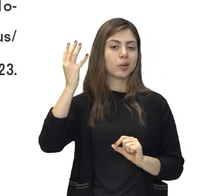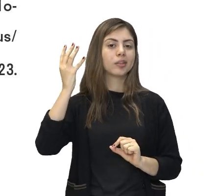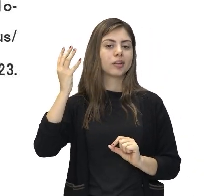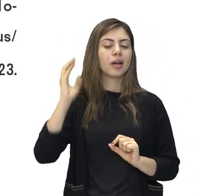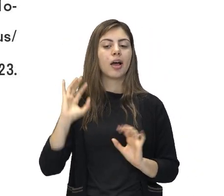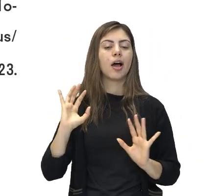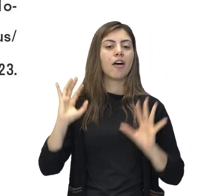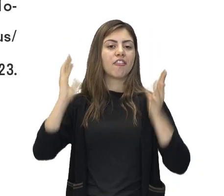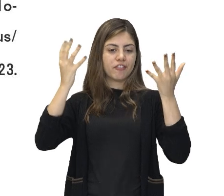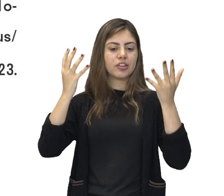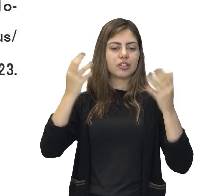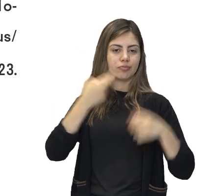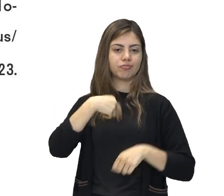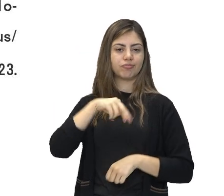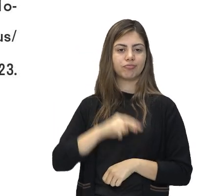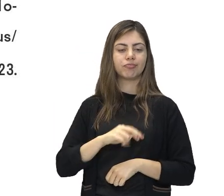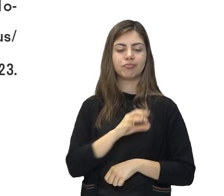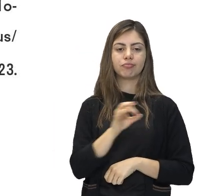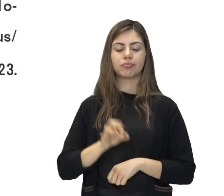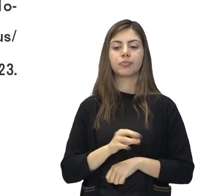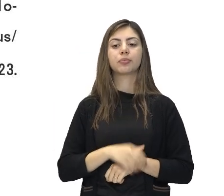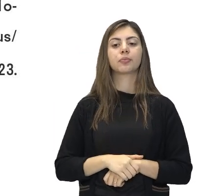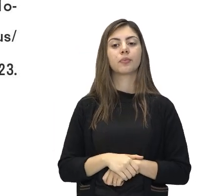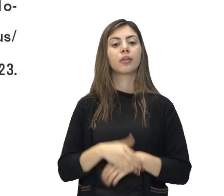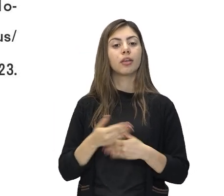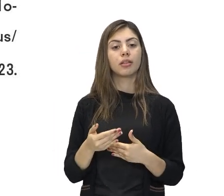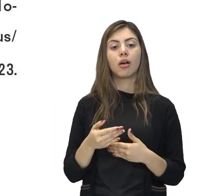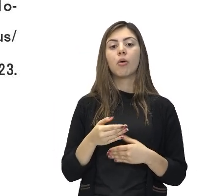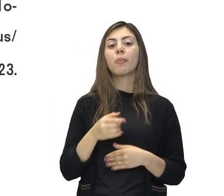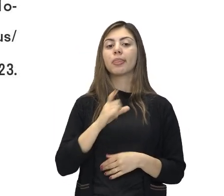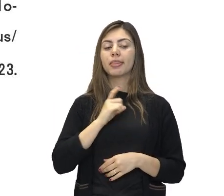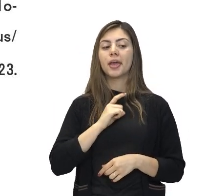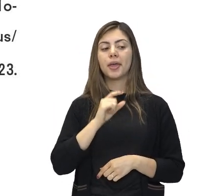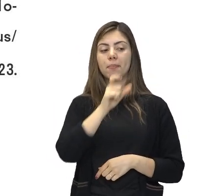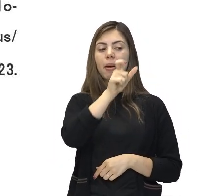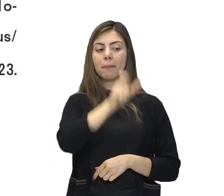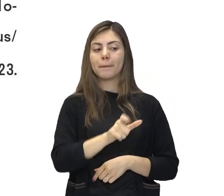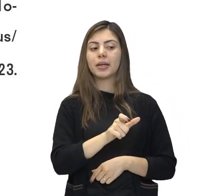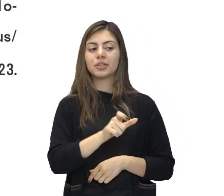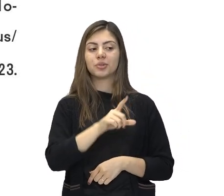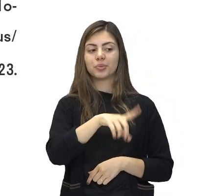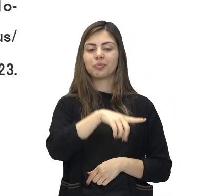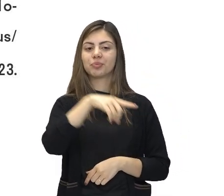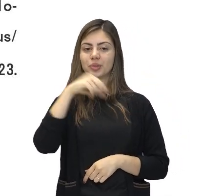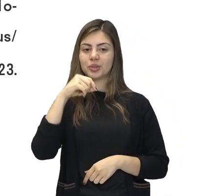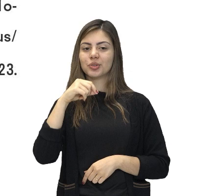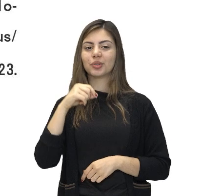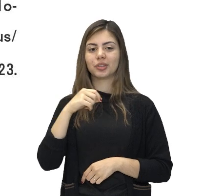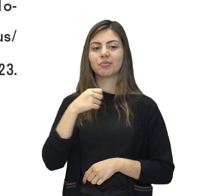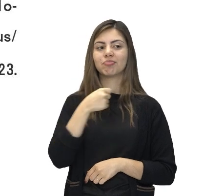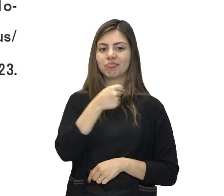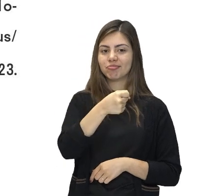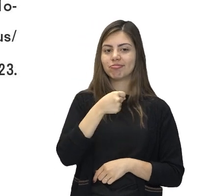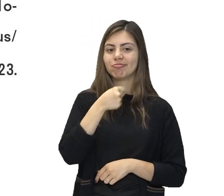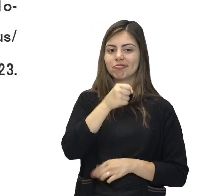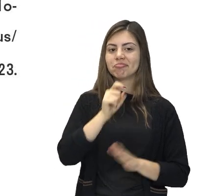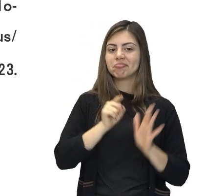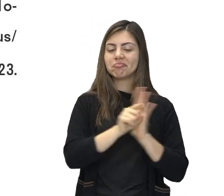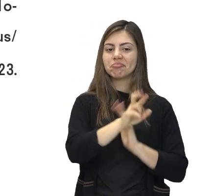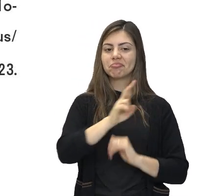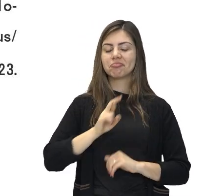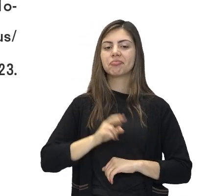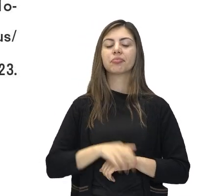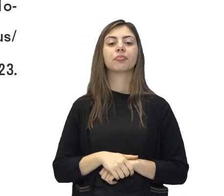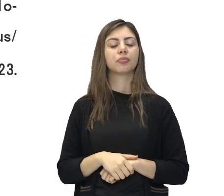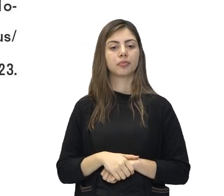festival gospel, correto? E alguém envolvido neste festival foi selecionado para a entrevista, correto?